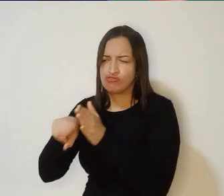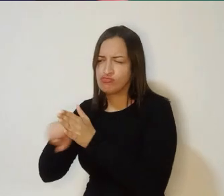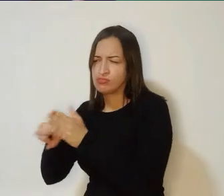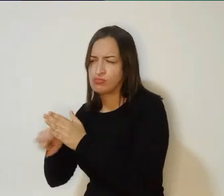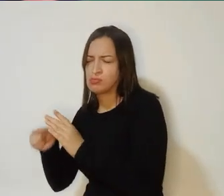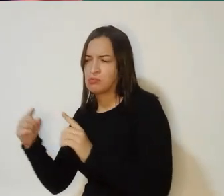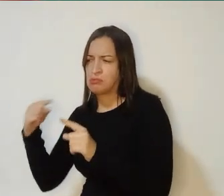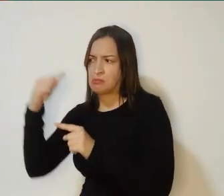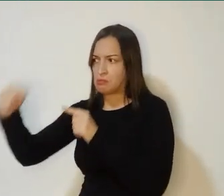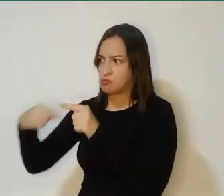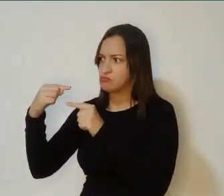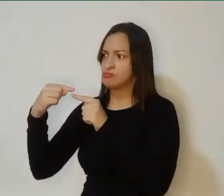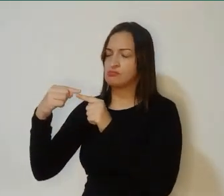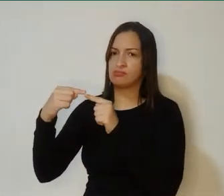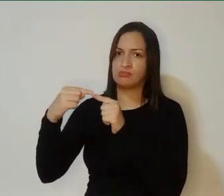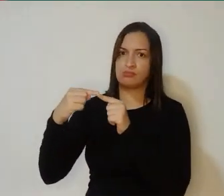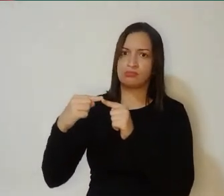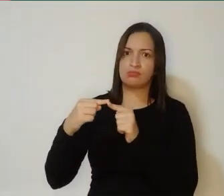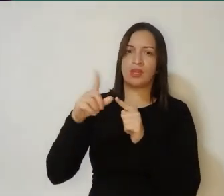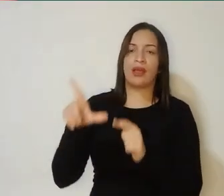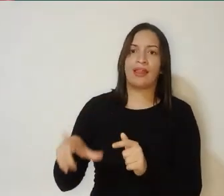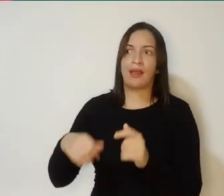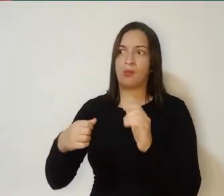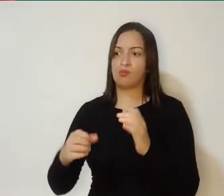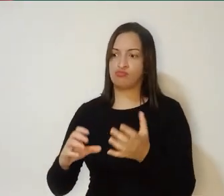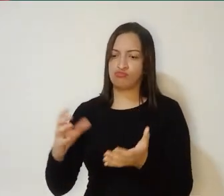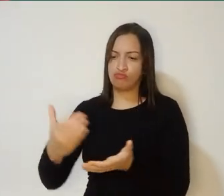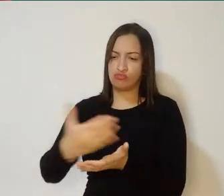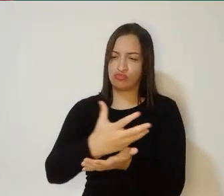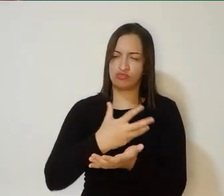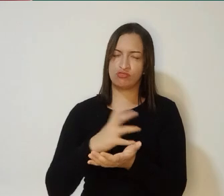questões objetivas, dando data, dados,